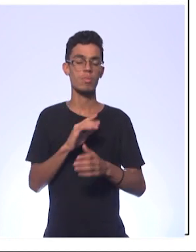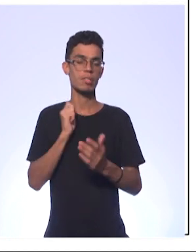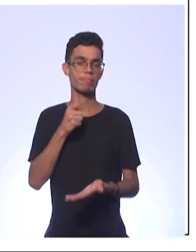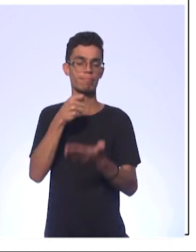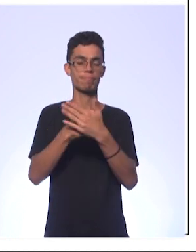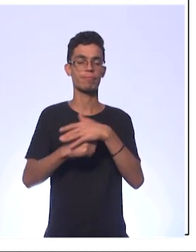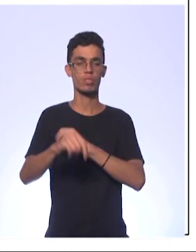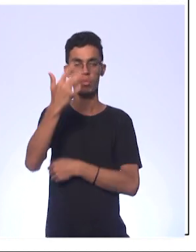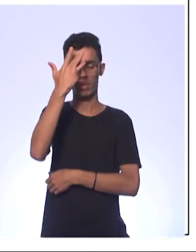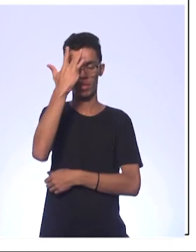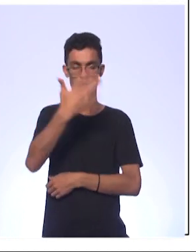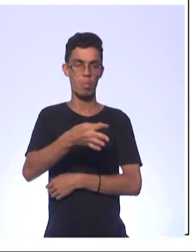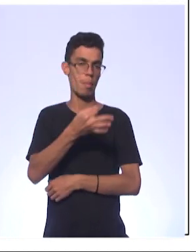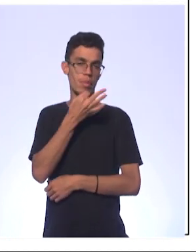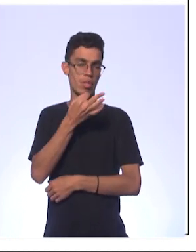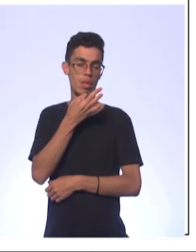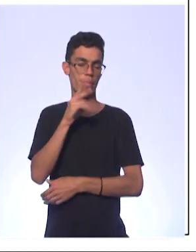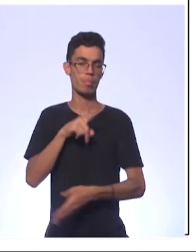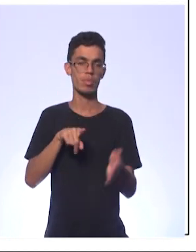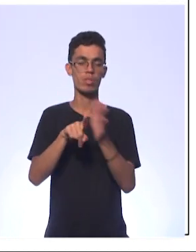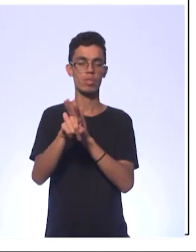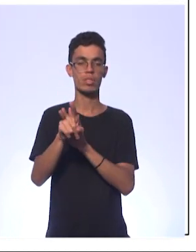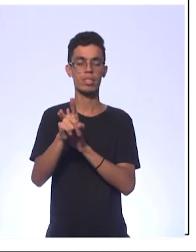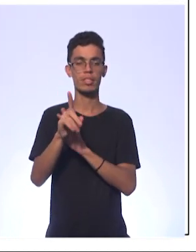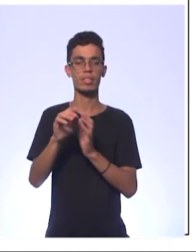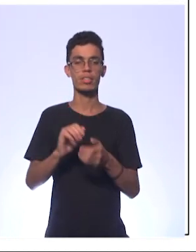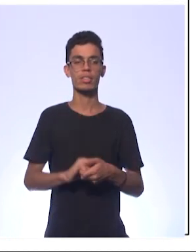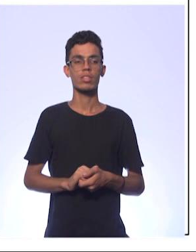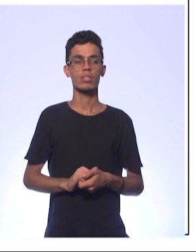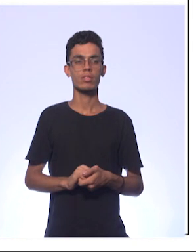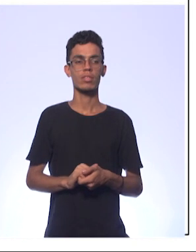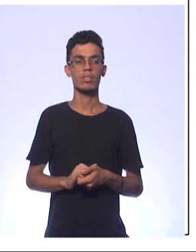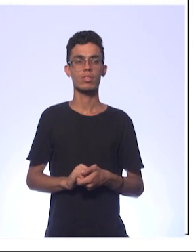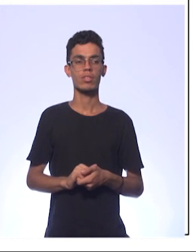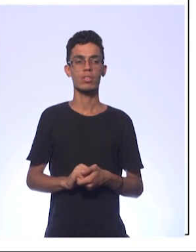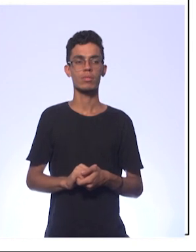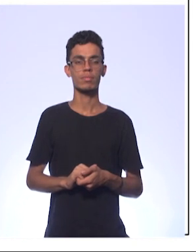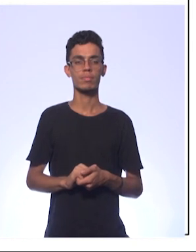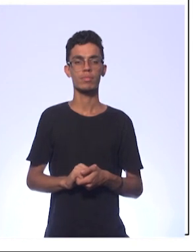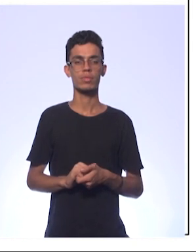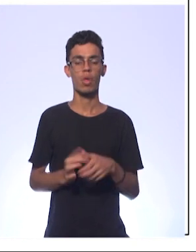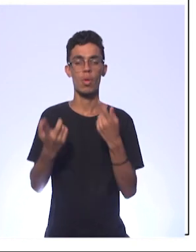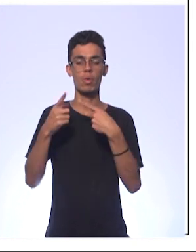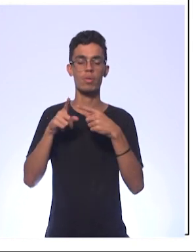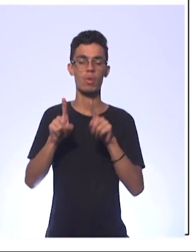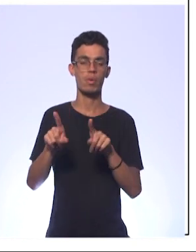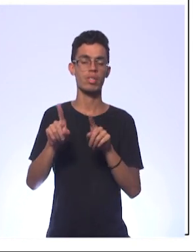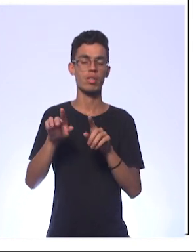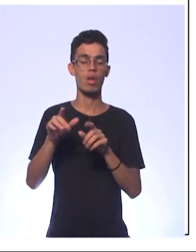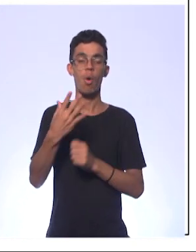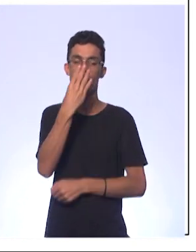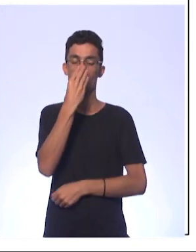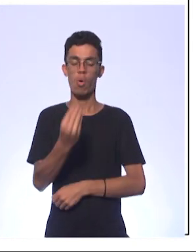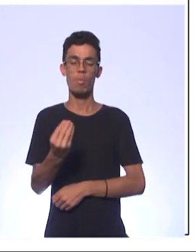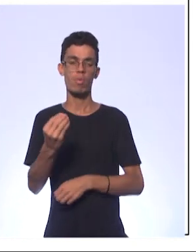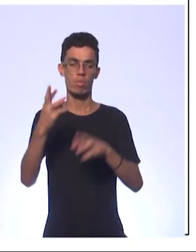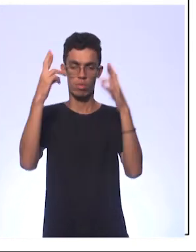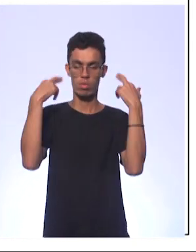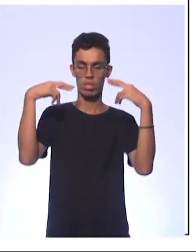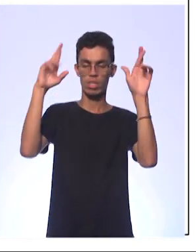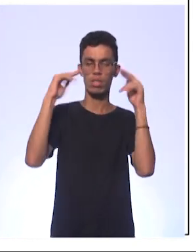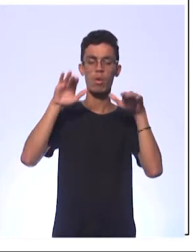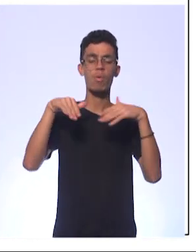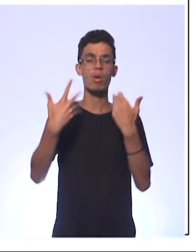uma tese. Então, a pergunta, no jogo de argumentos e contra-argumentos, qual dos dois tinha razão? o lobo ou